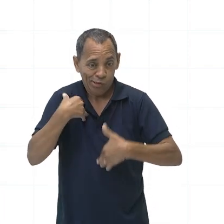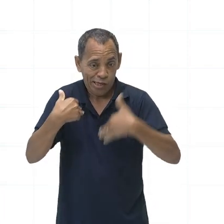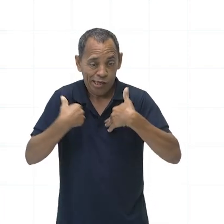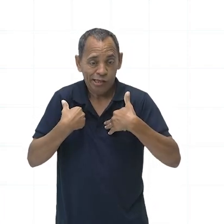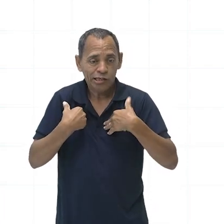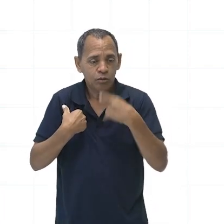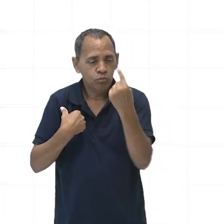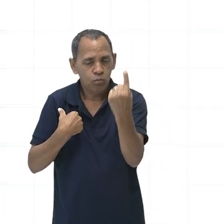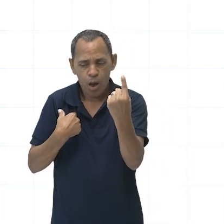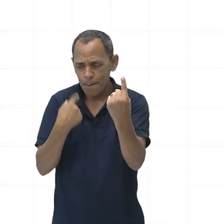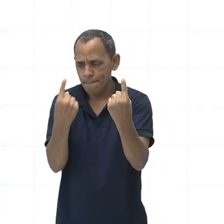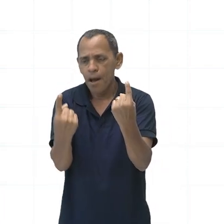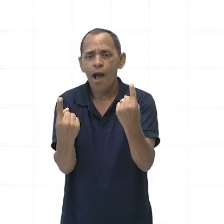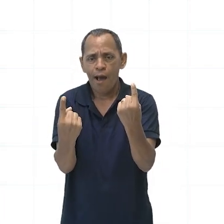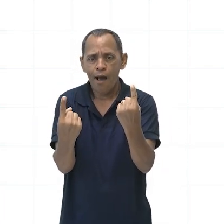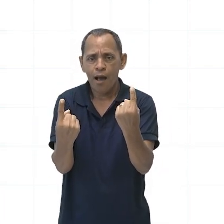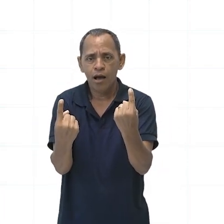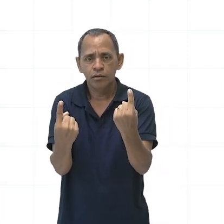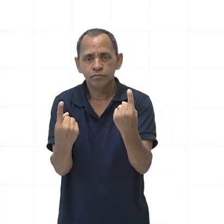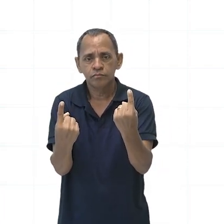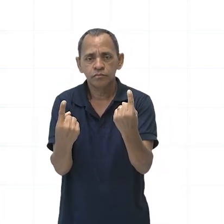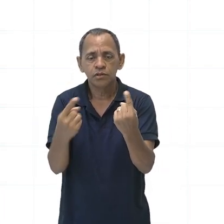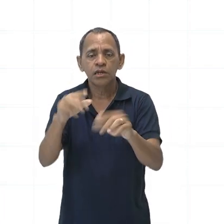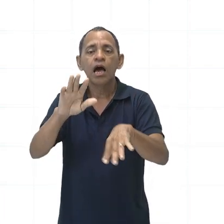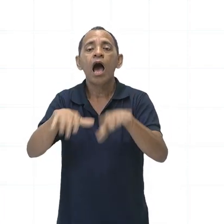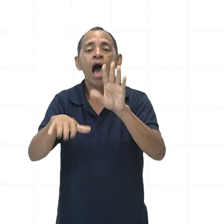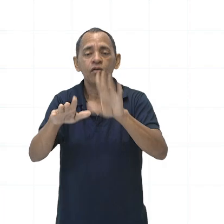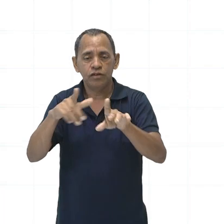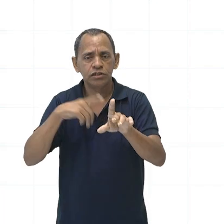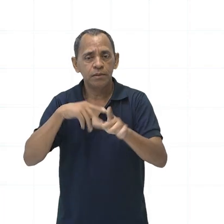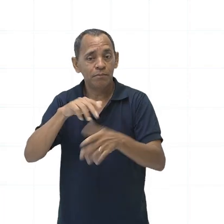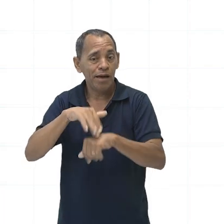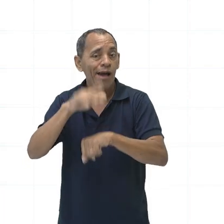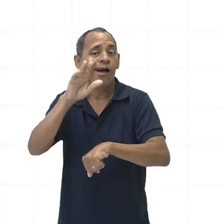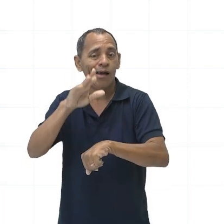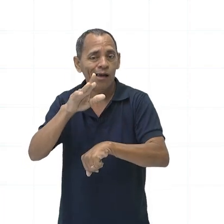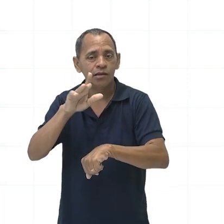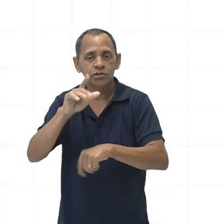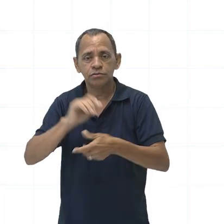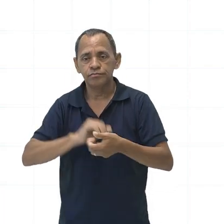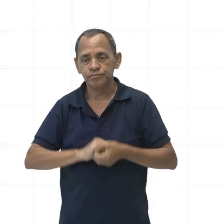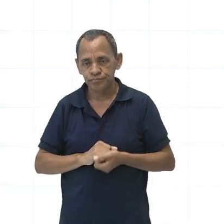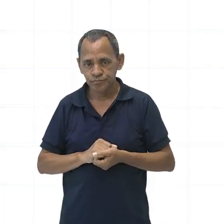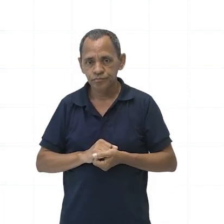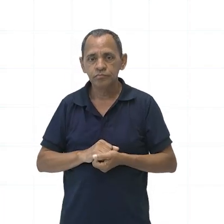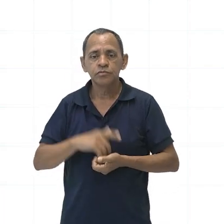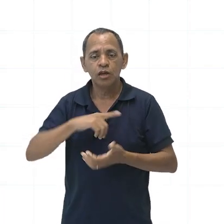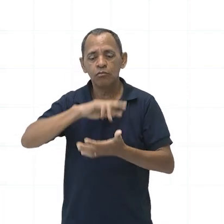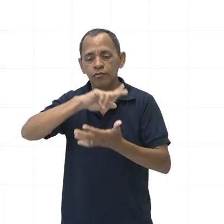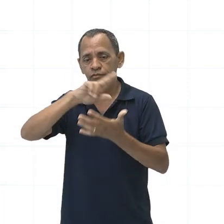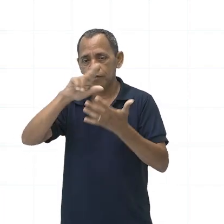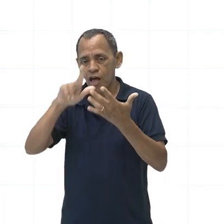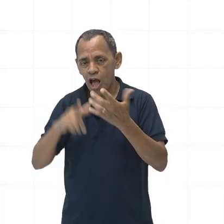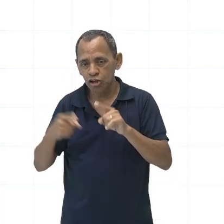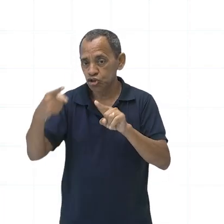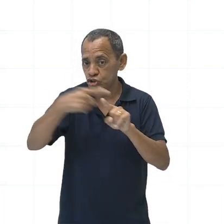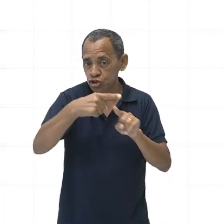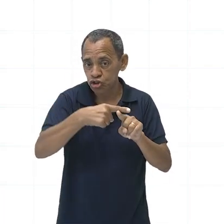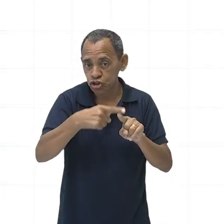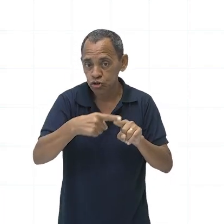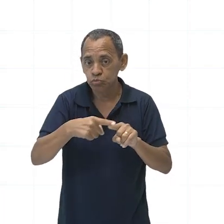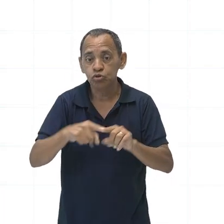entre dois competidores, e às vezes até mais, tá? Há uma grande variedade de estilos